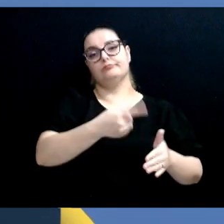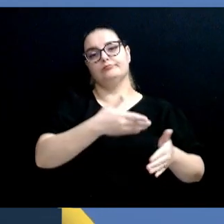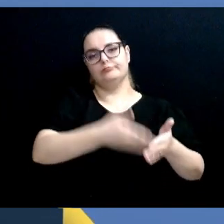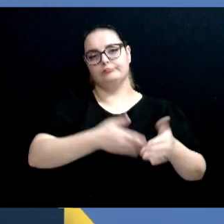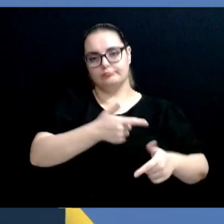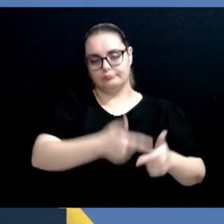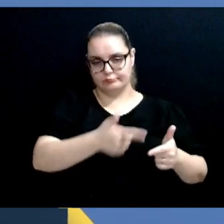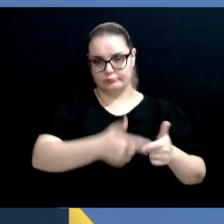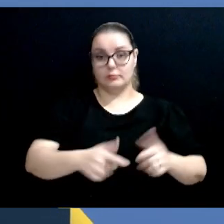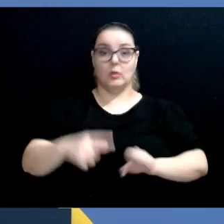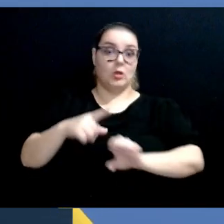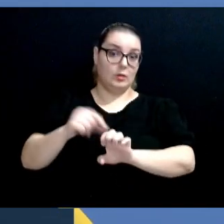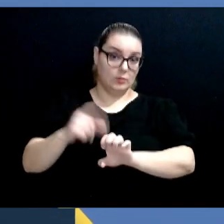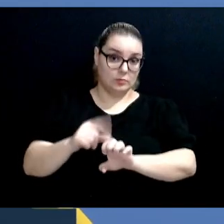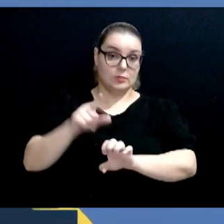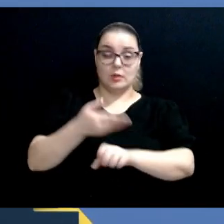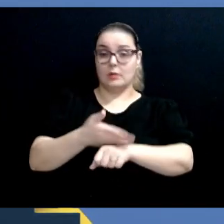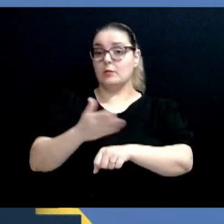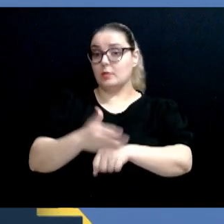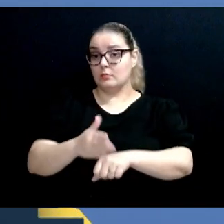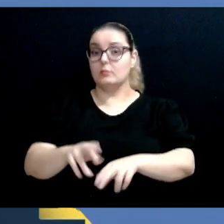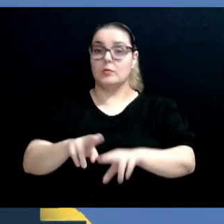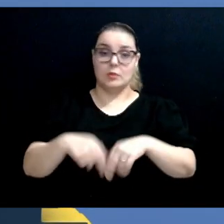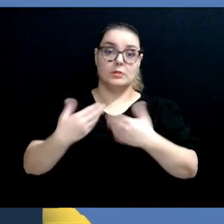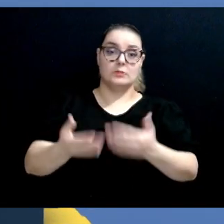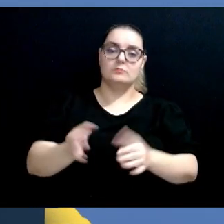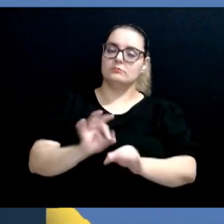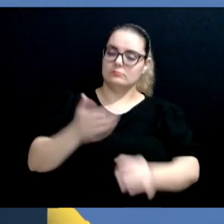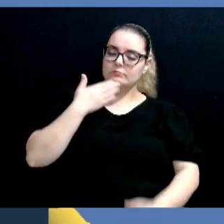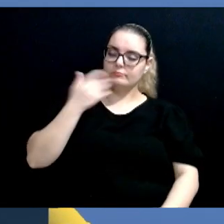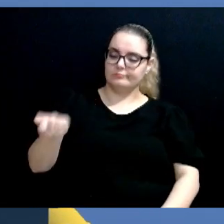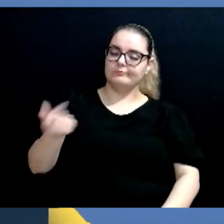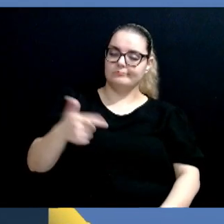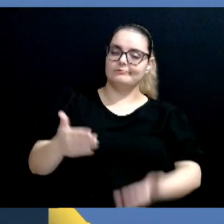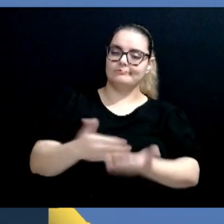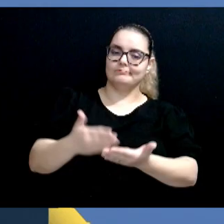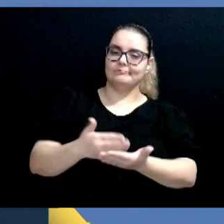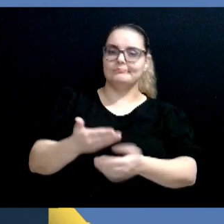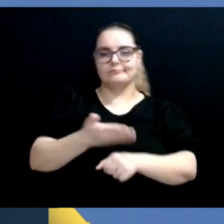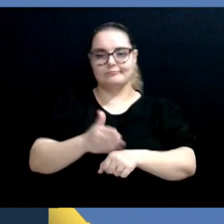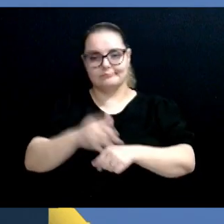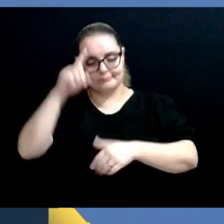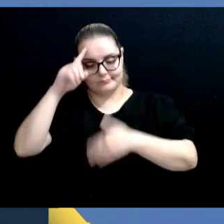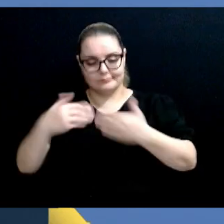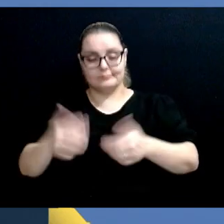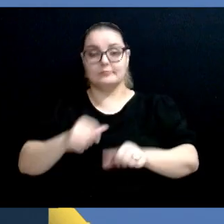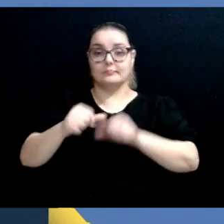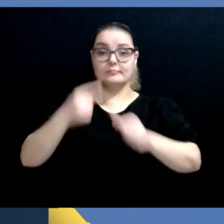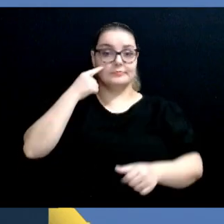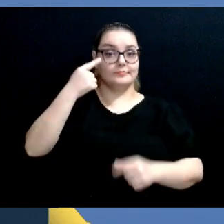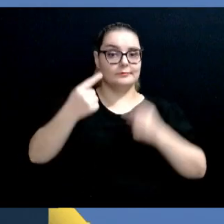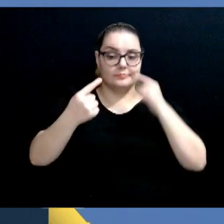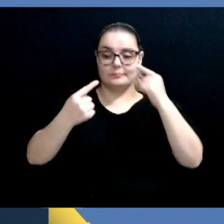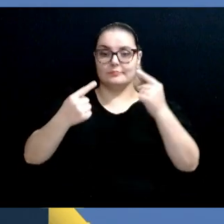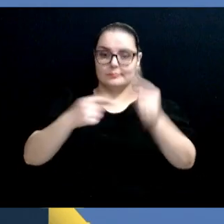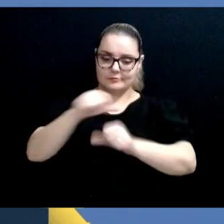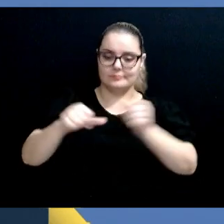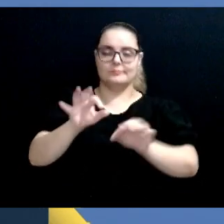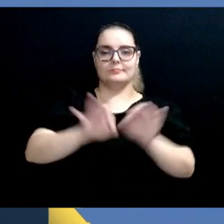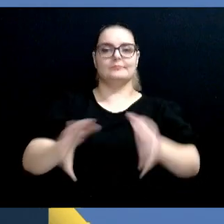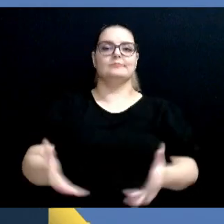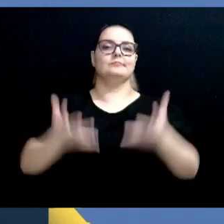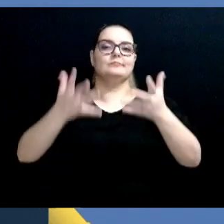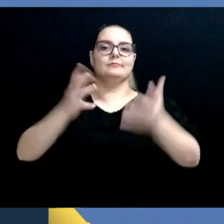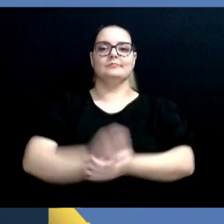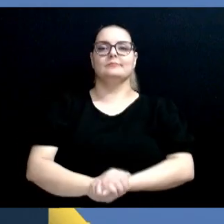de Oliveira e Elaine Cristine mostram como a logística colaborativa busca aliar parceiros a fim de